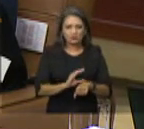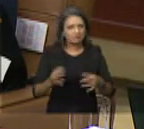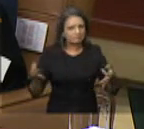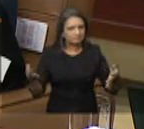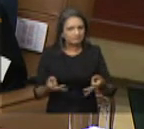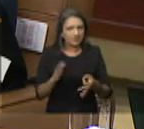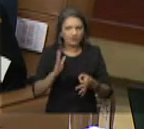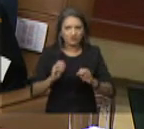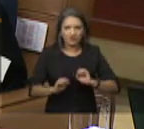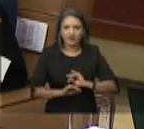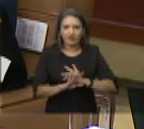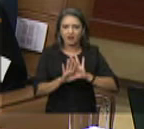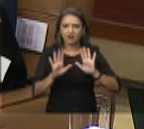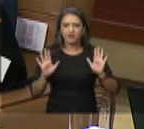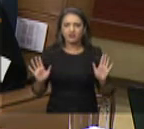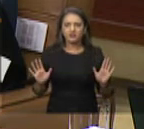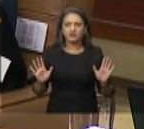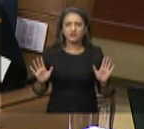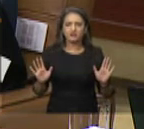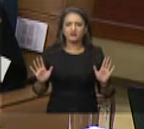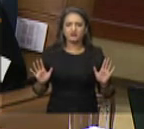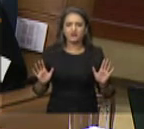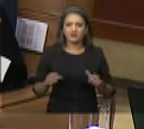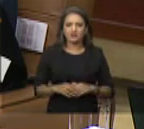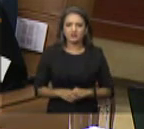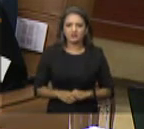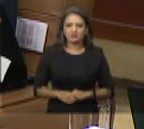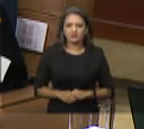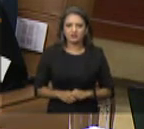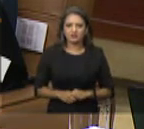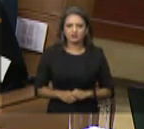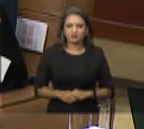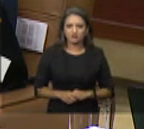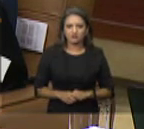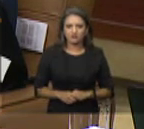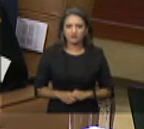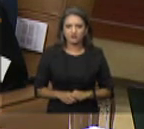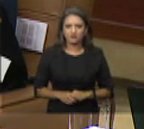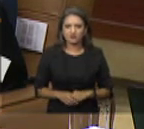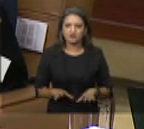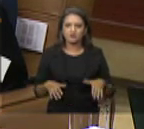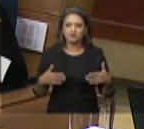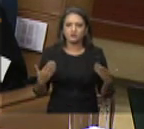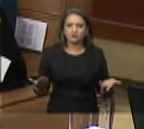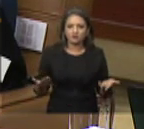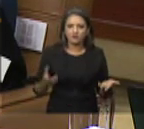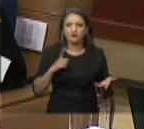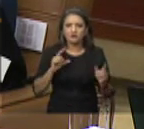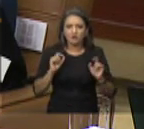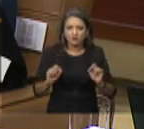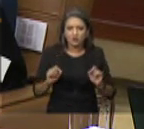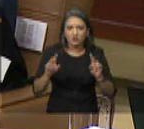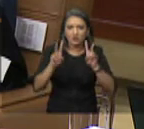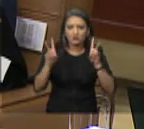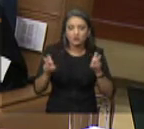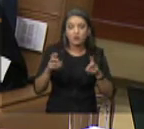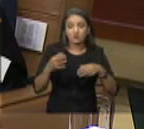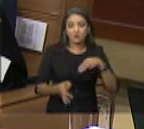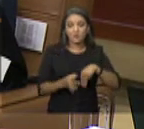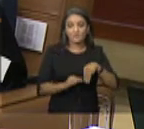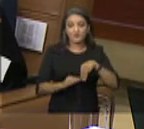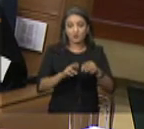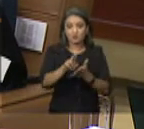e também pelo zelo da redação do eminente Ministro